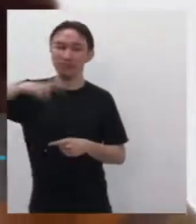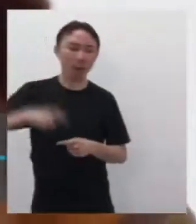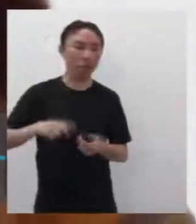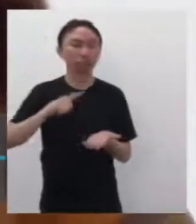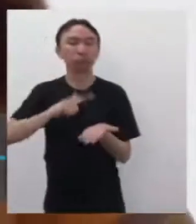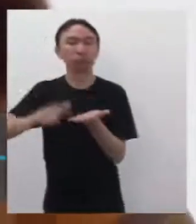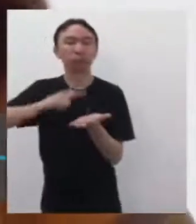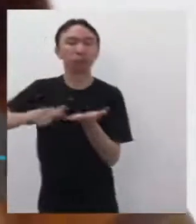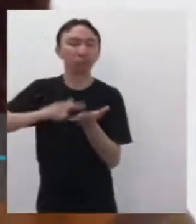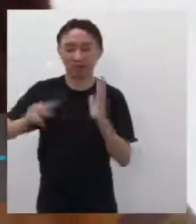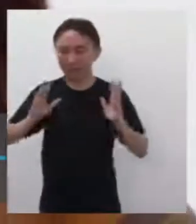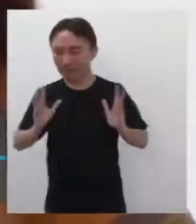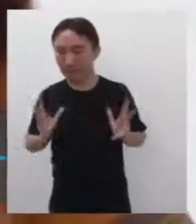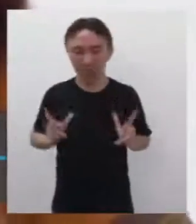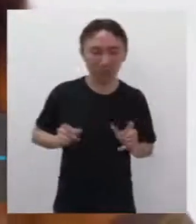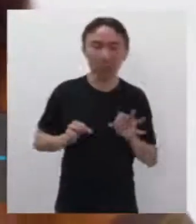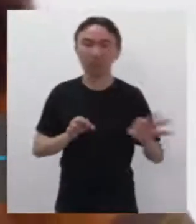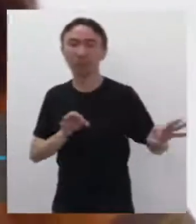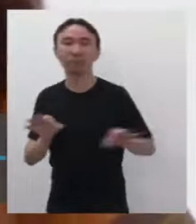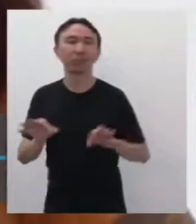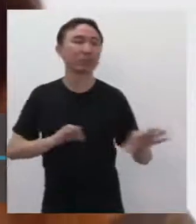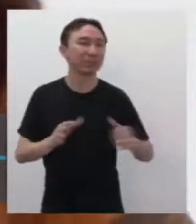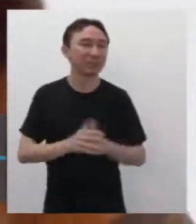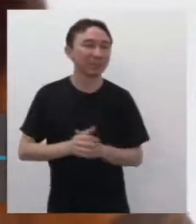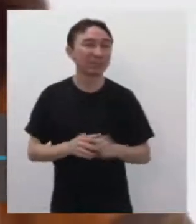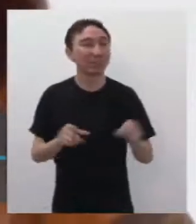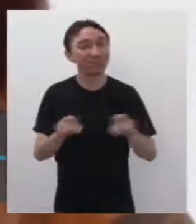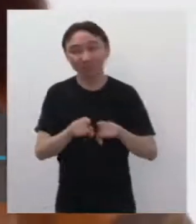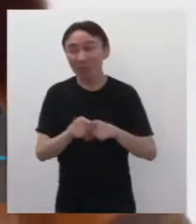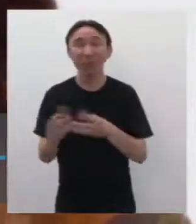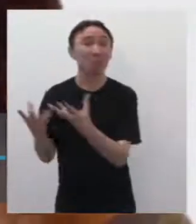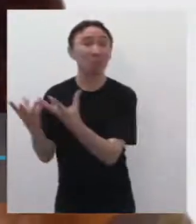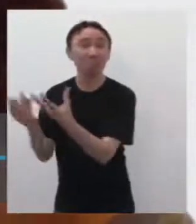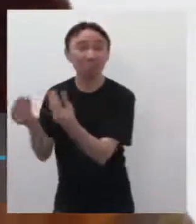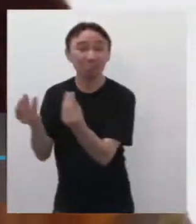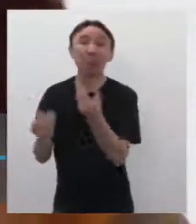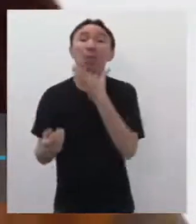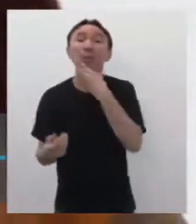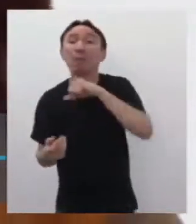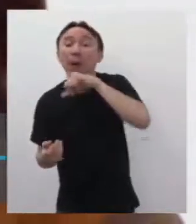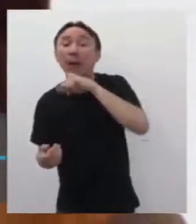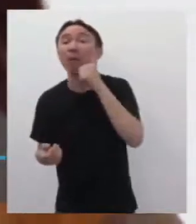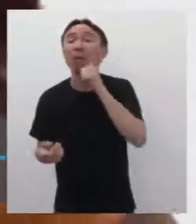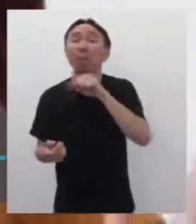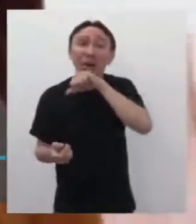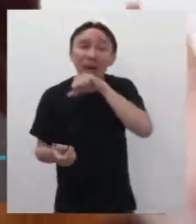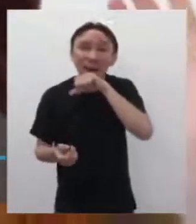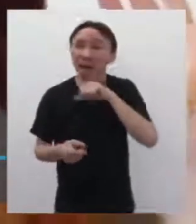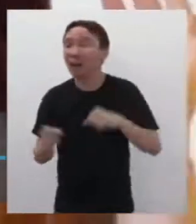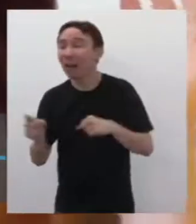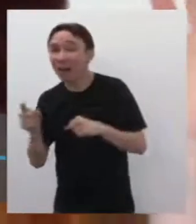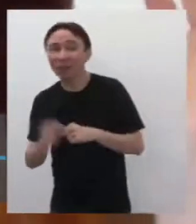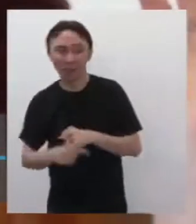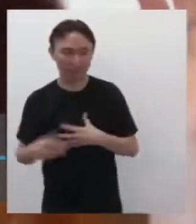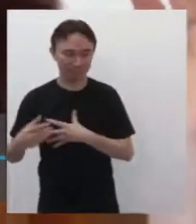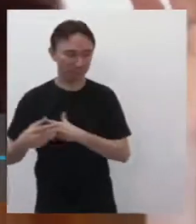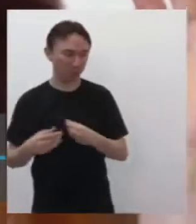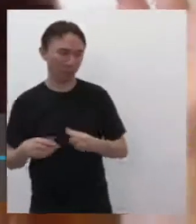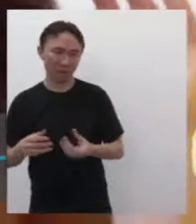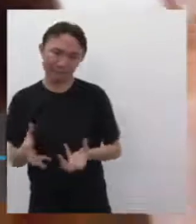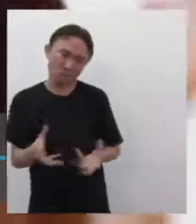contingente enorme de pais que não querem mandar os alunos para a escola nesse momento. Então, a gente vai lidar com o ensino híbrido aí